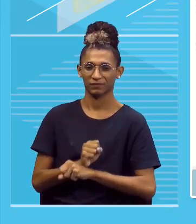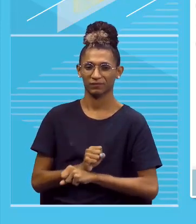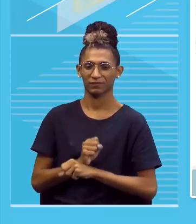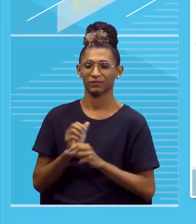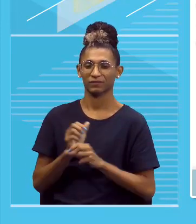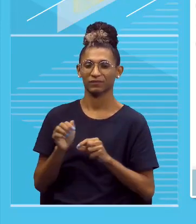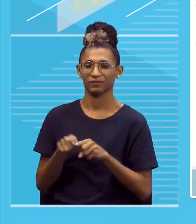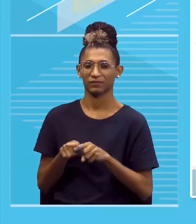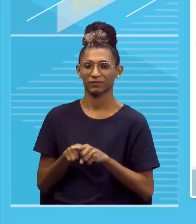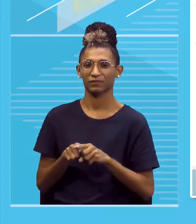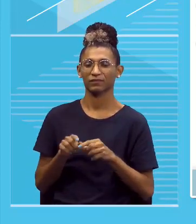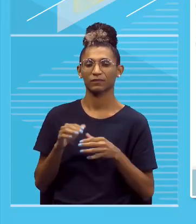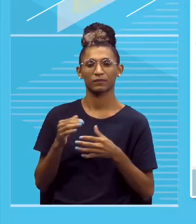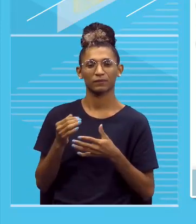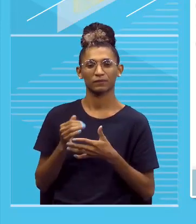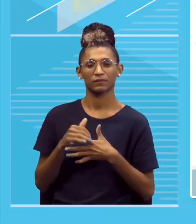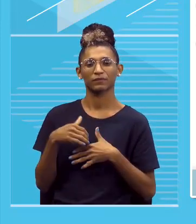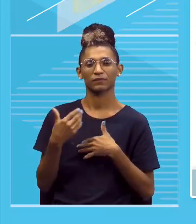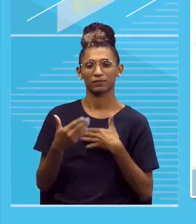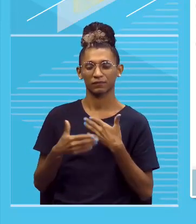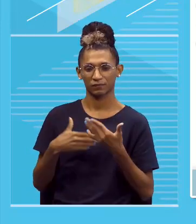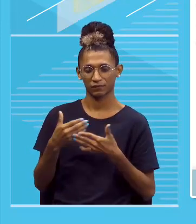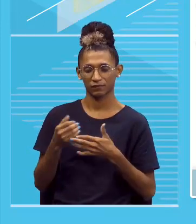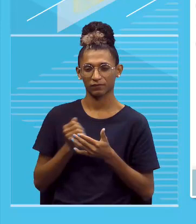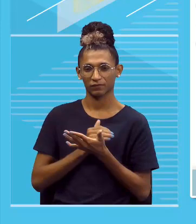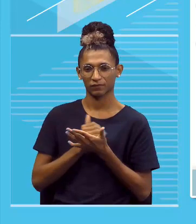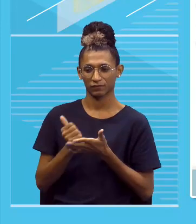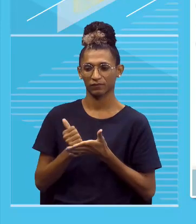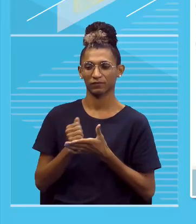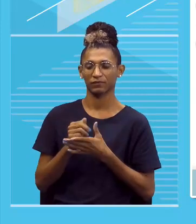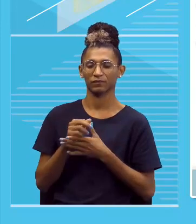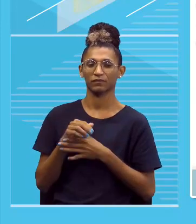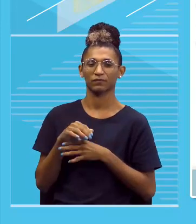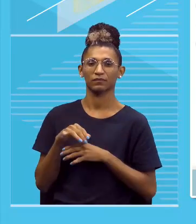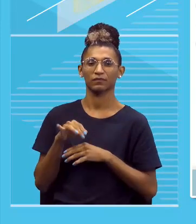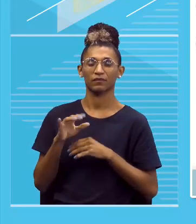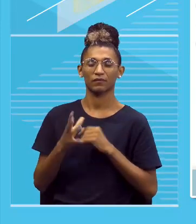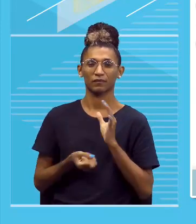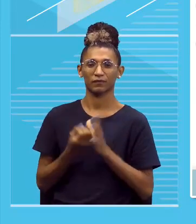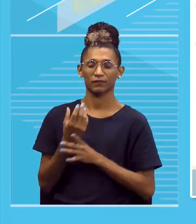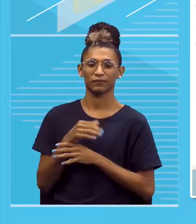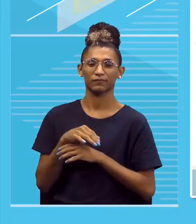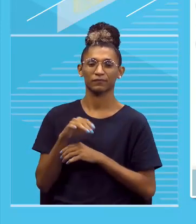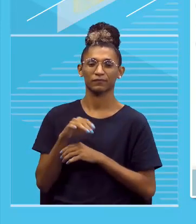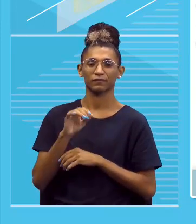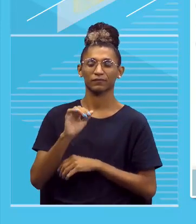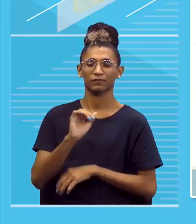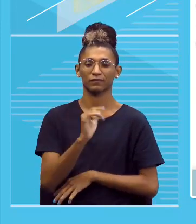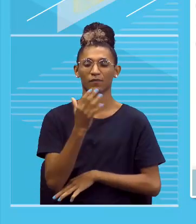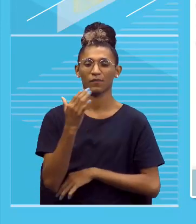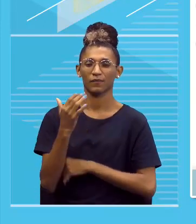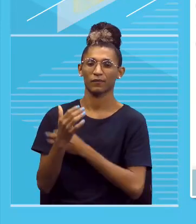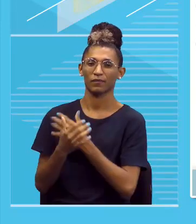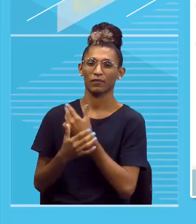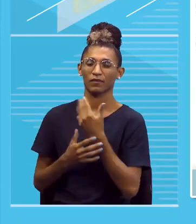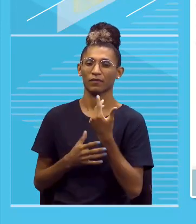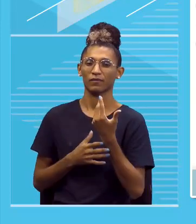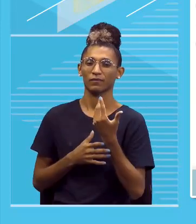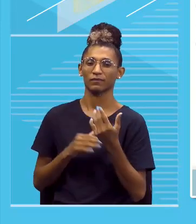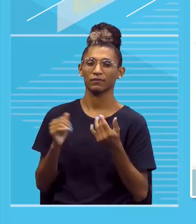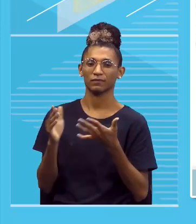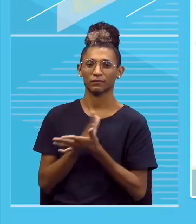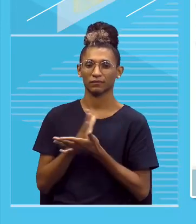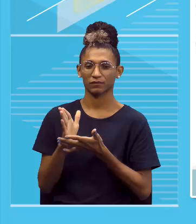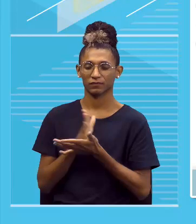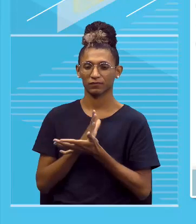passaram a produzir para eles E assim a Plantation Grandes